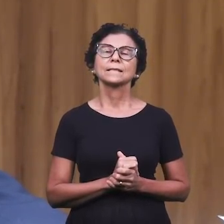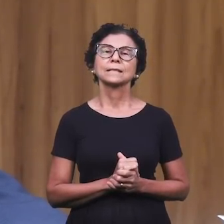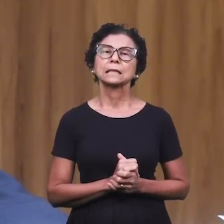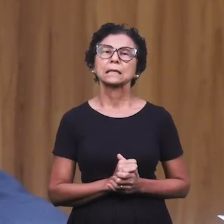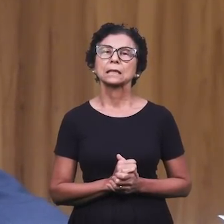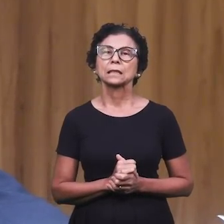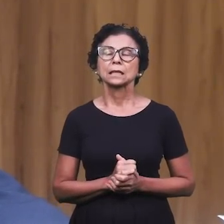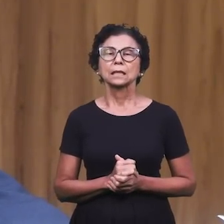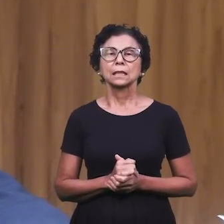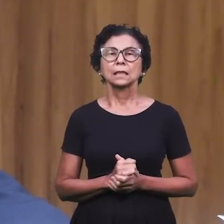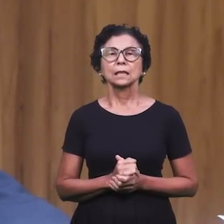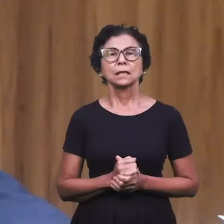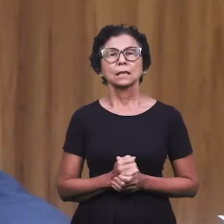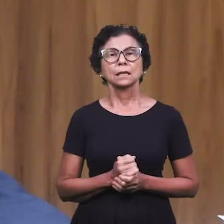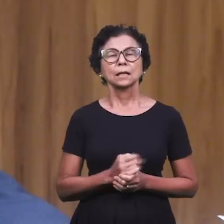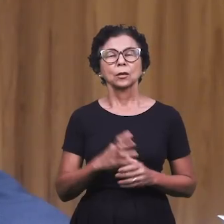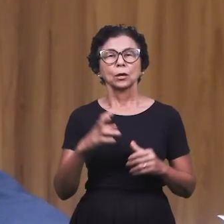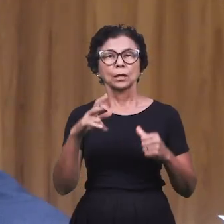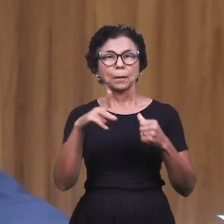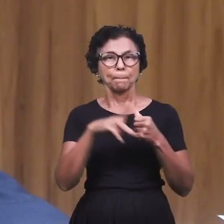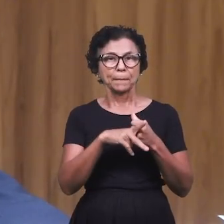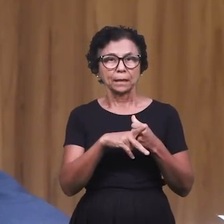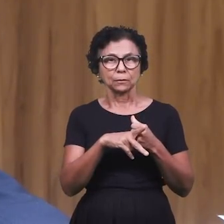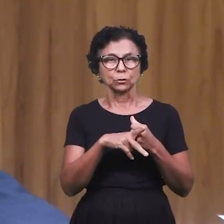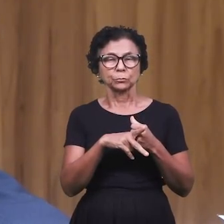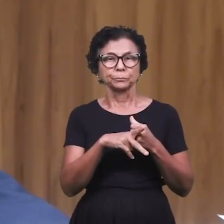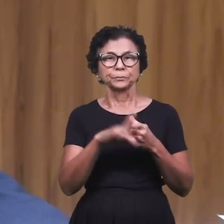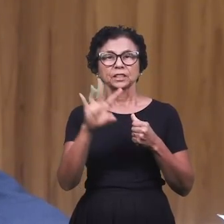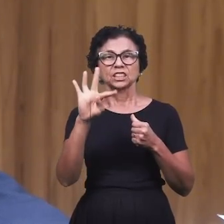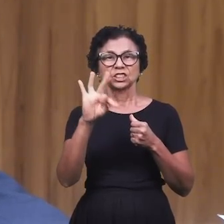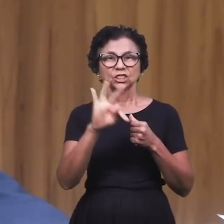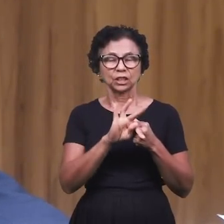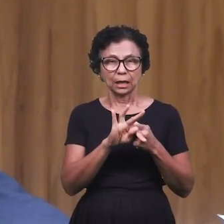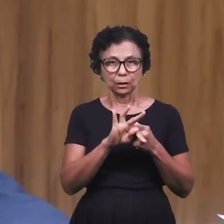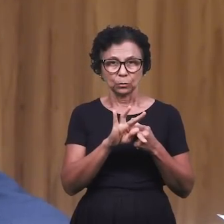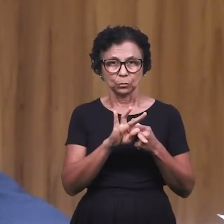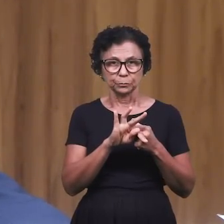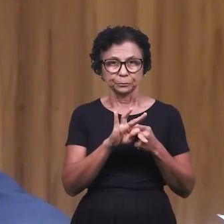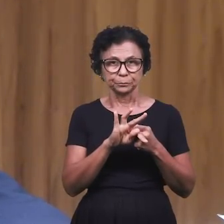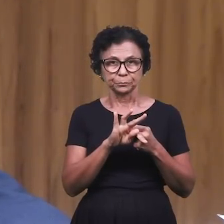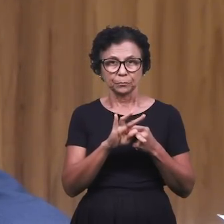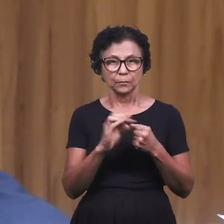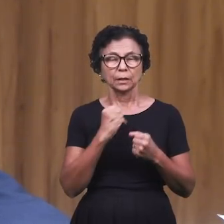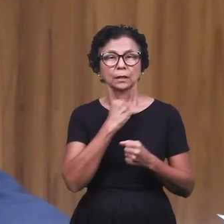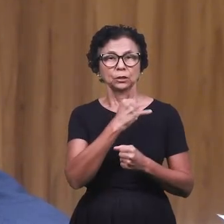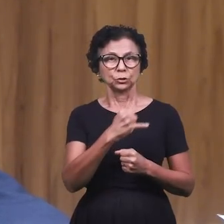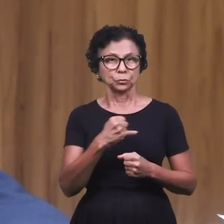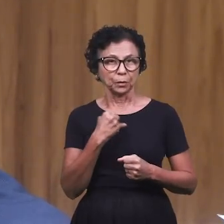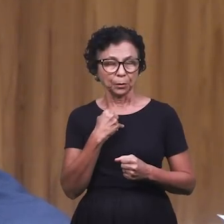e Tiago e João eram todos pescadores. Homens simples, né? Tudo pescador.